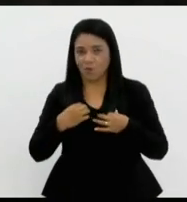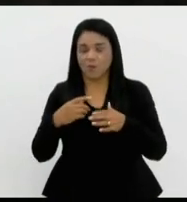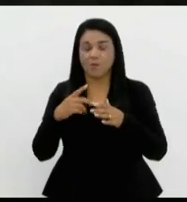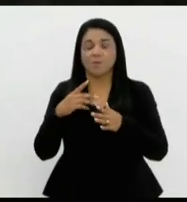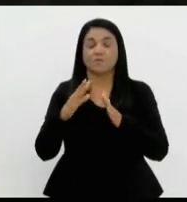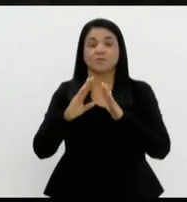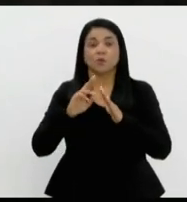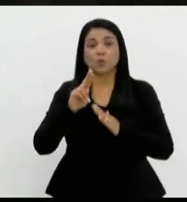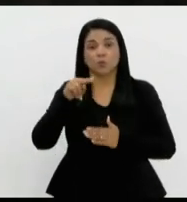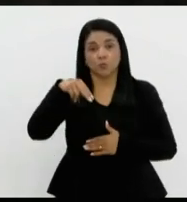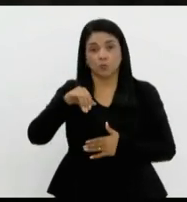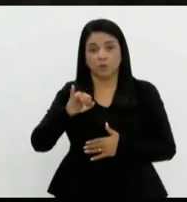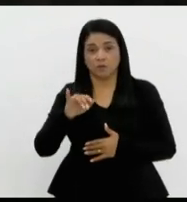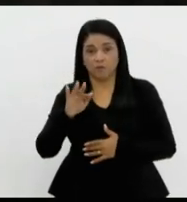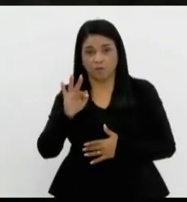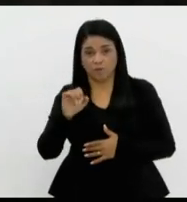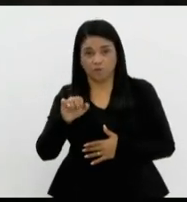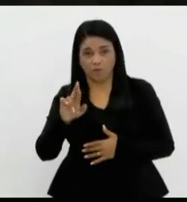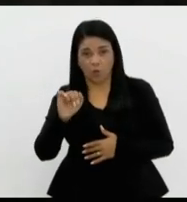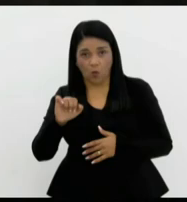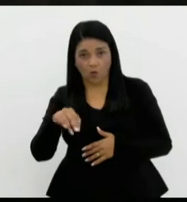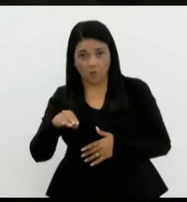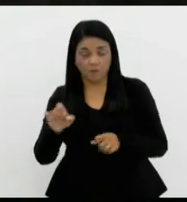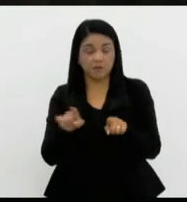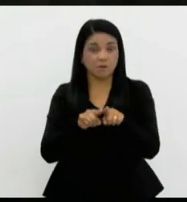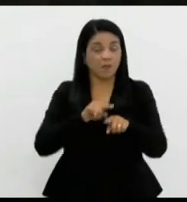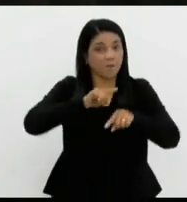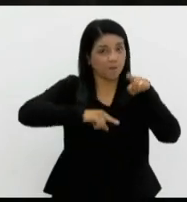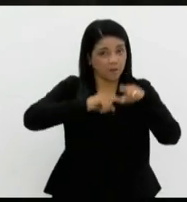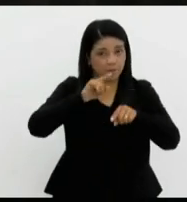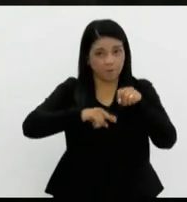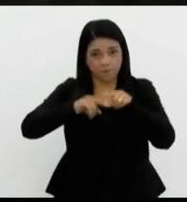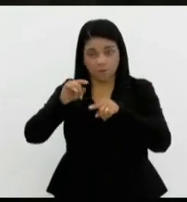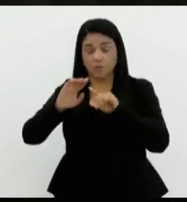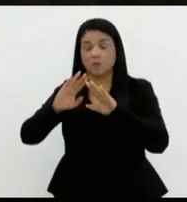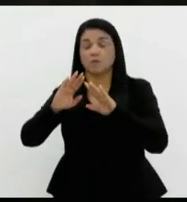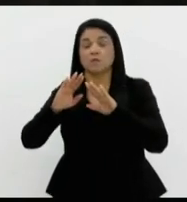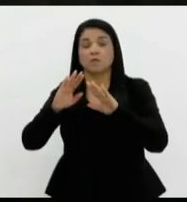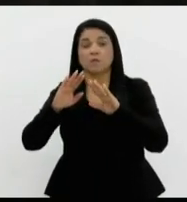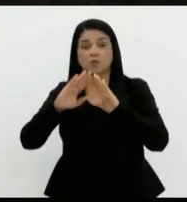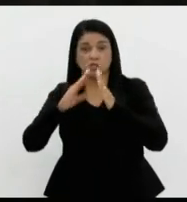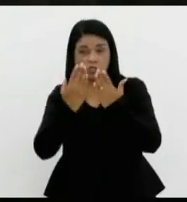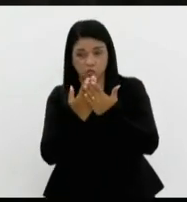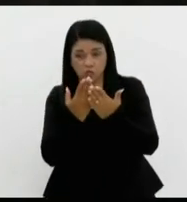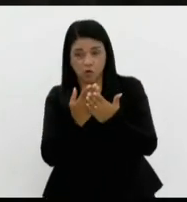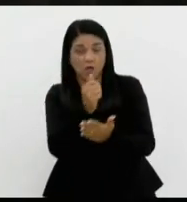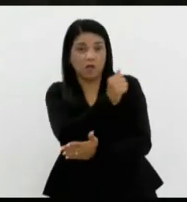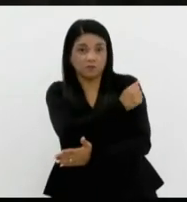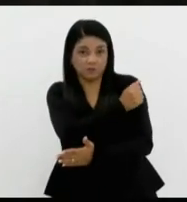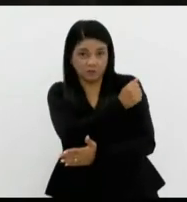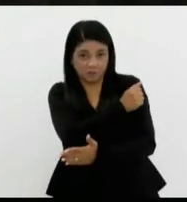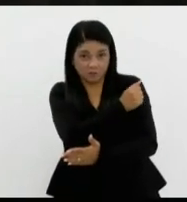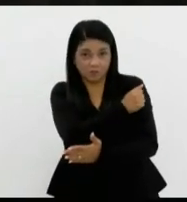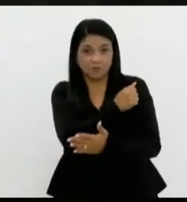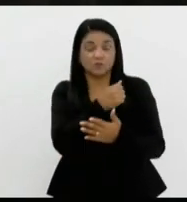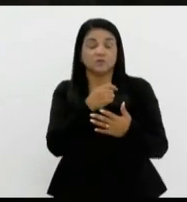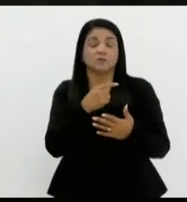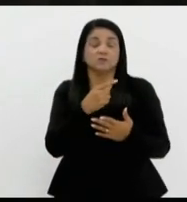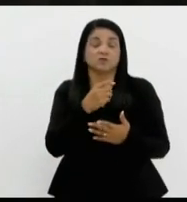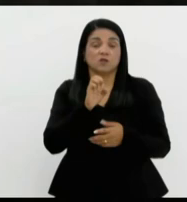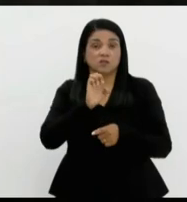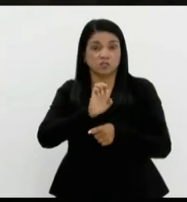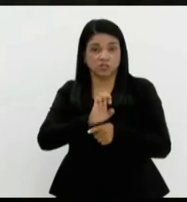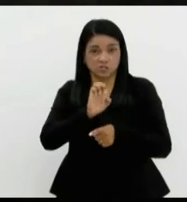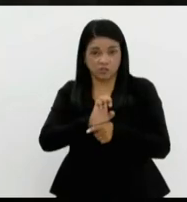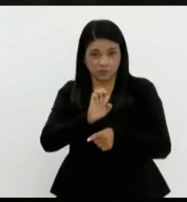uniforme, assim como material escolar, para todo o corpo discente das escolas estaduais, não é, de ensino